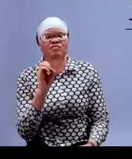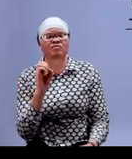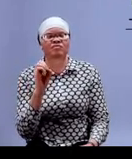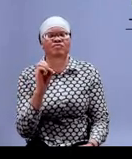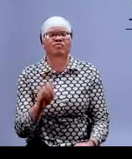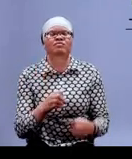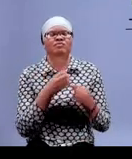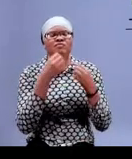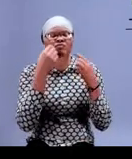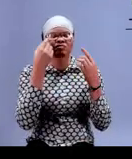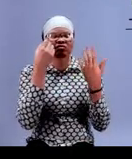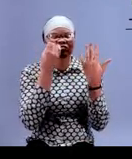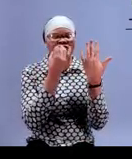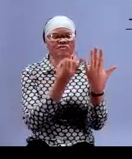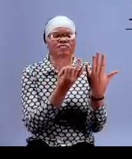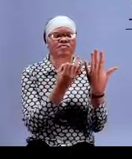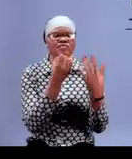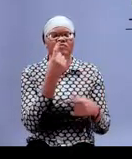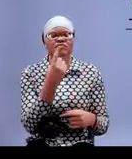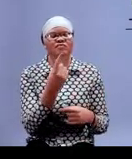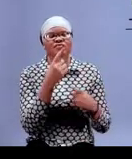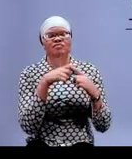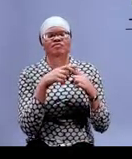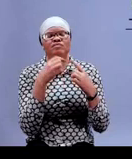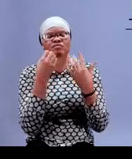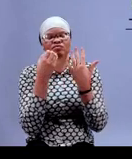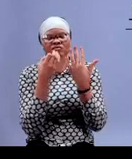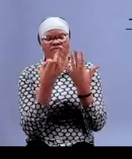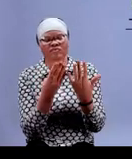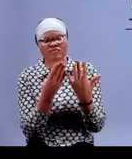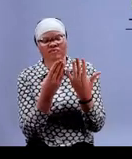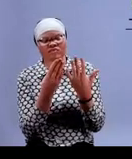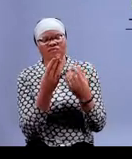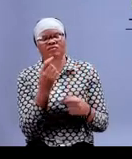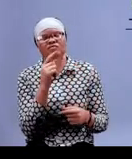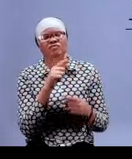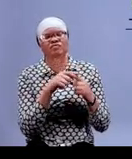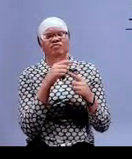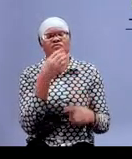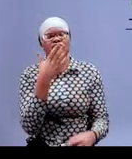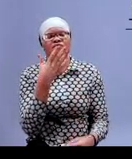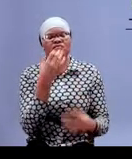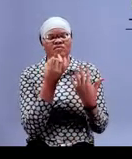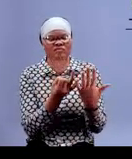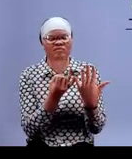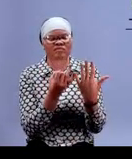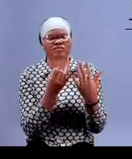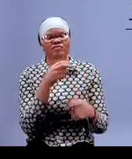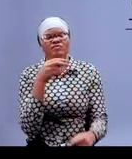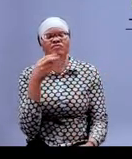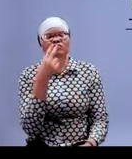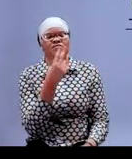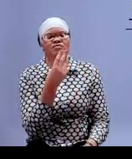prova 71 x 4 4 x 1 = 4 4 x 7